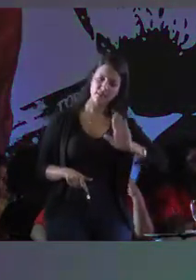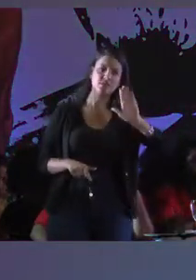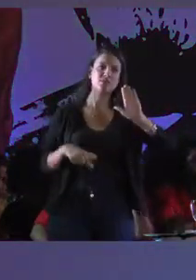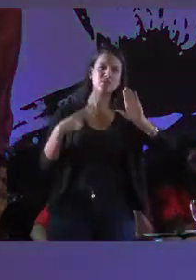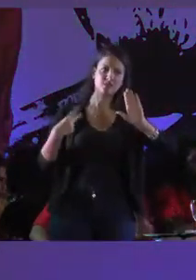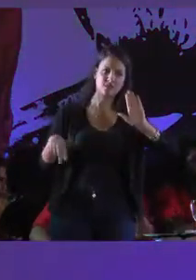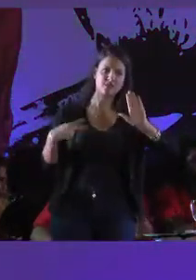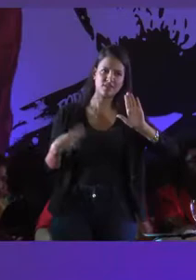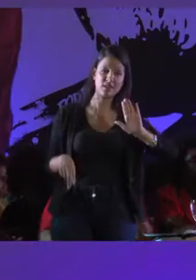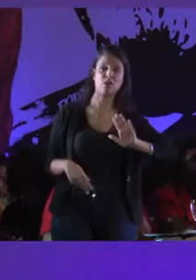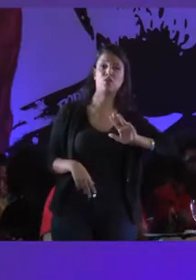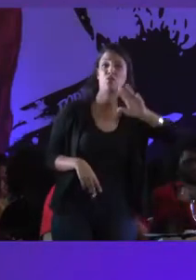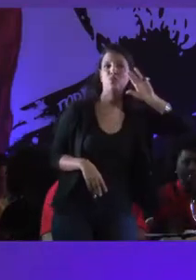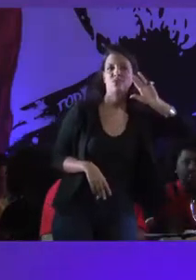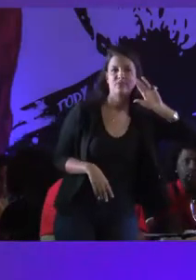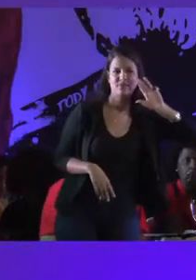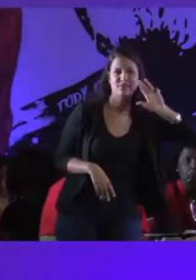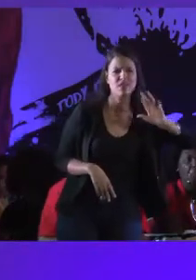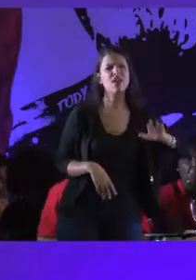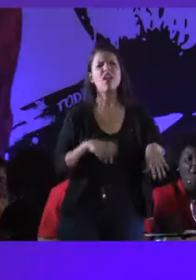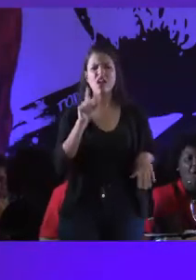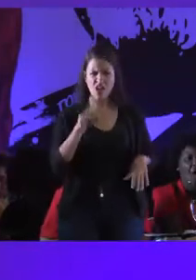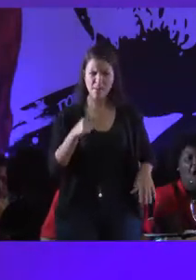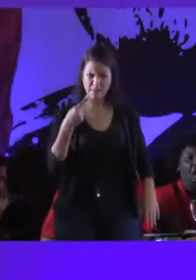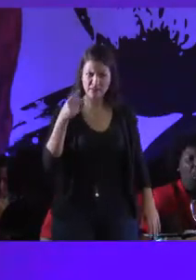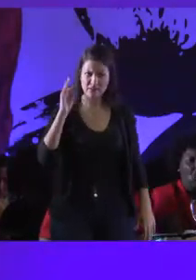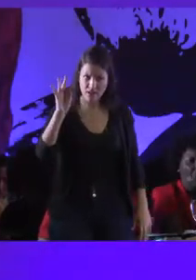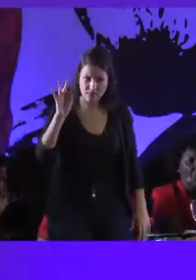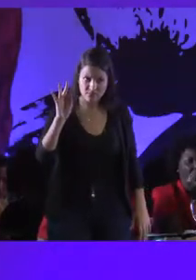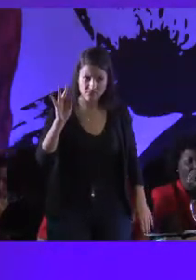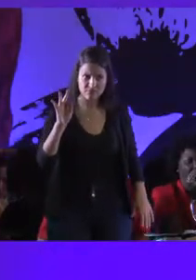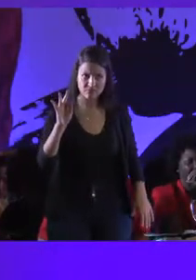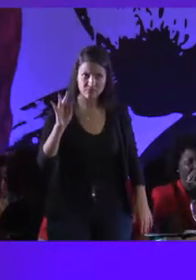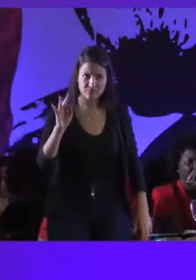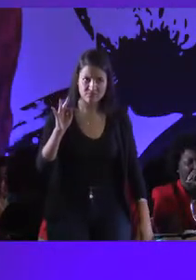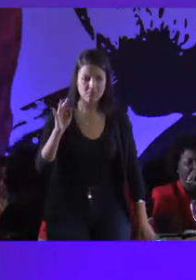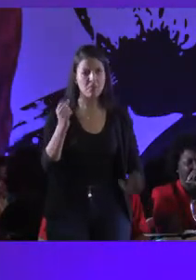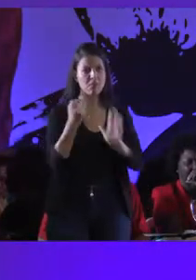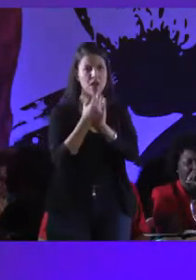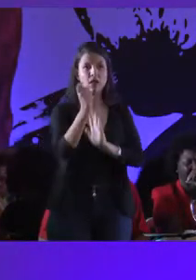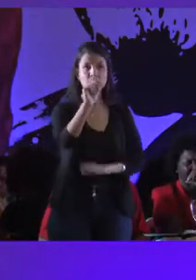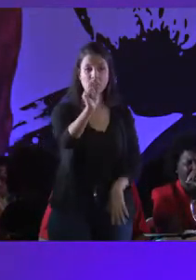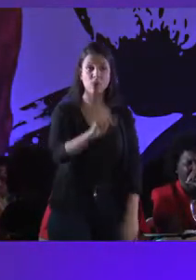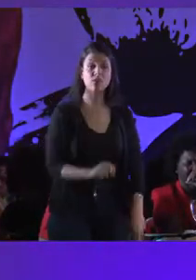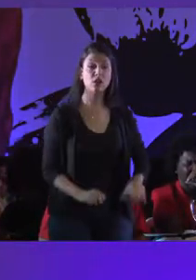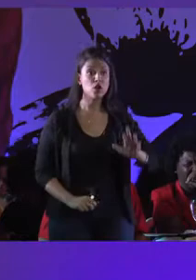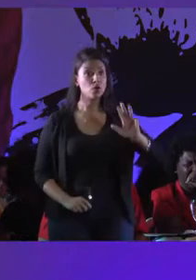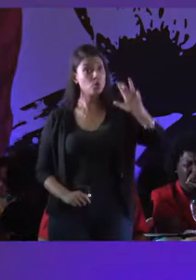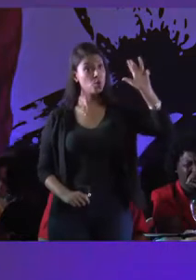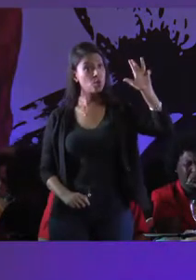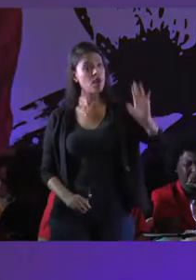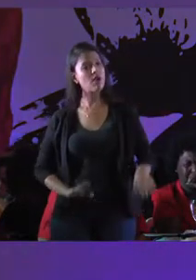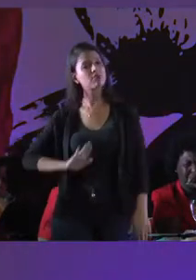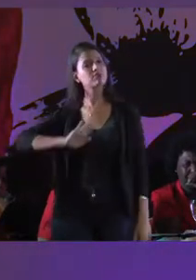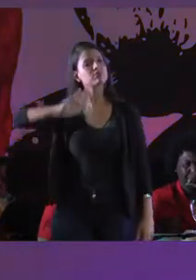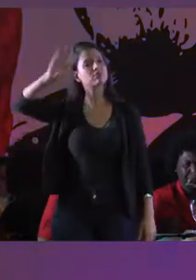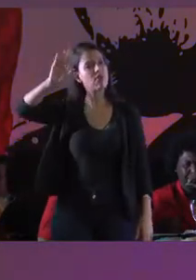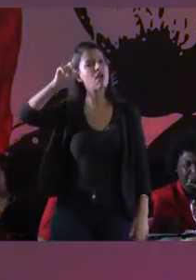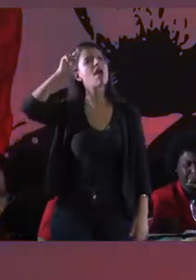presidente, porque não é só uma candidatura do PT. A candidatura de Lula hoje é candidatura de